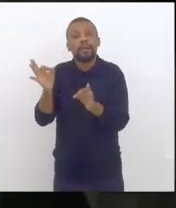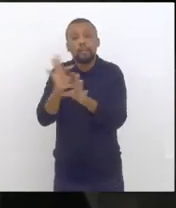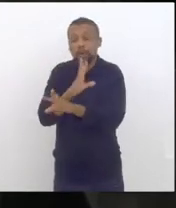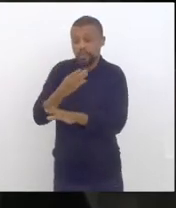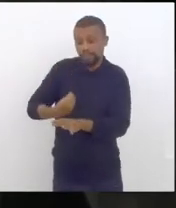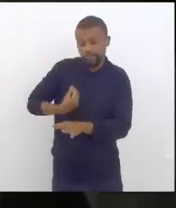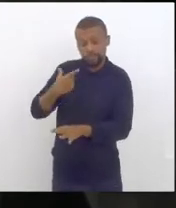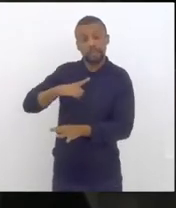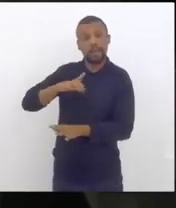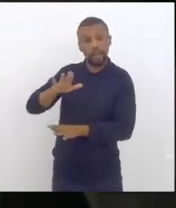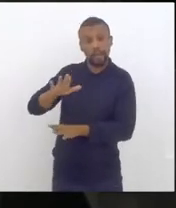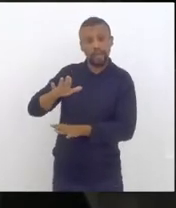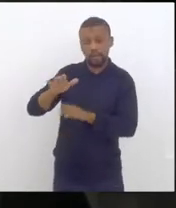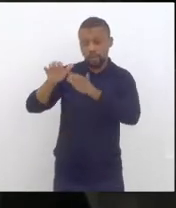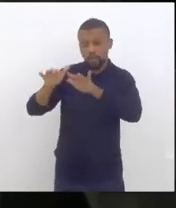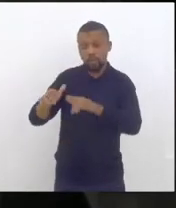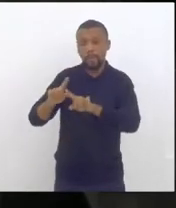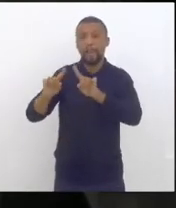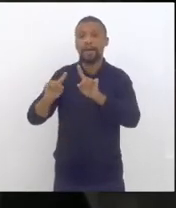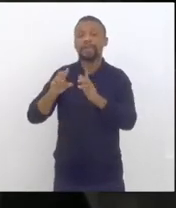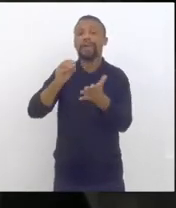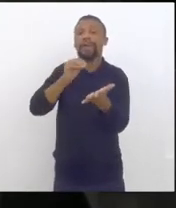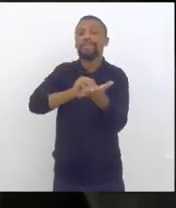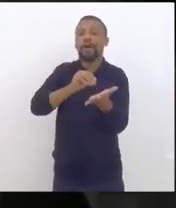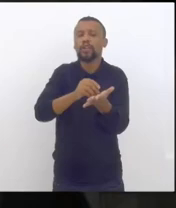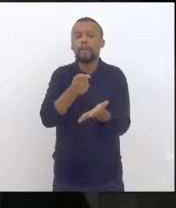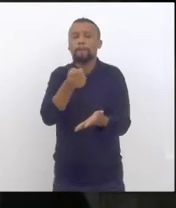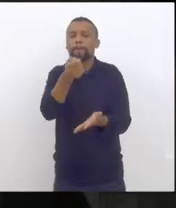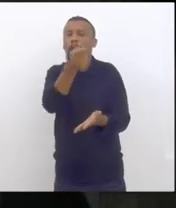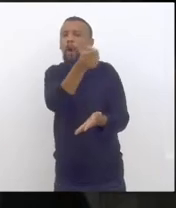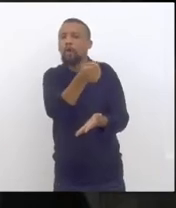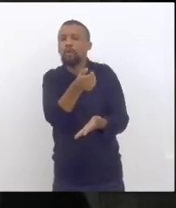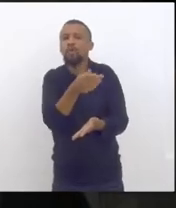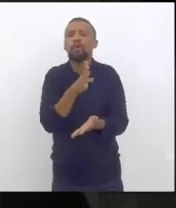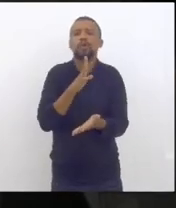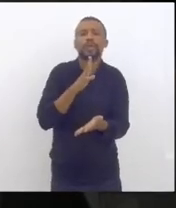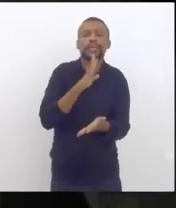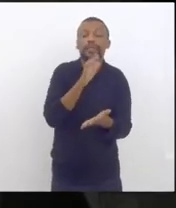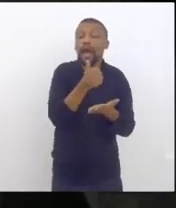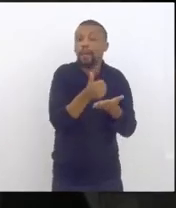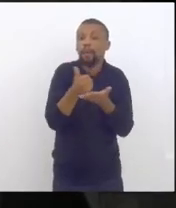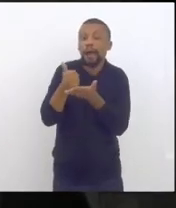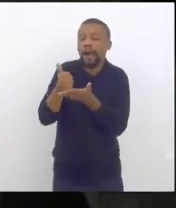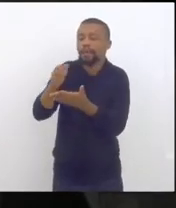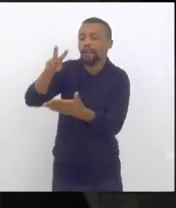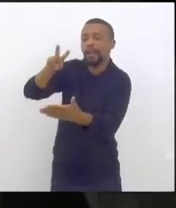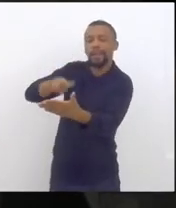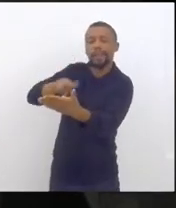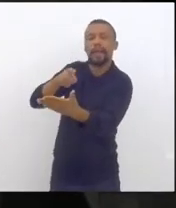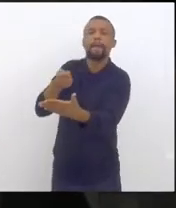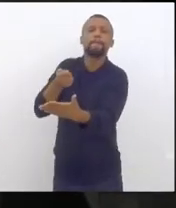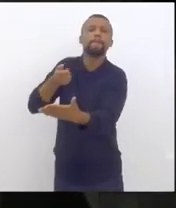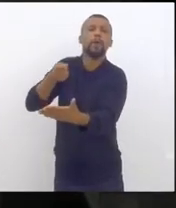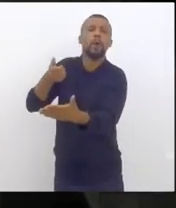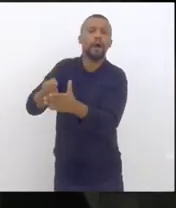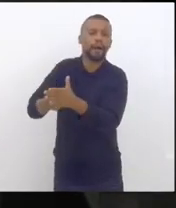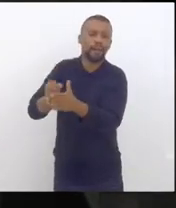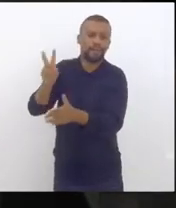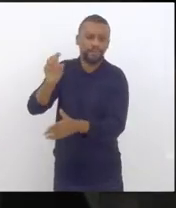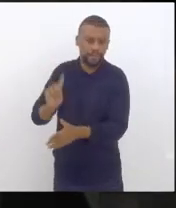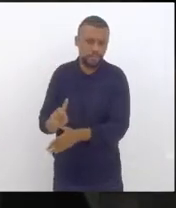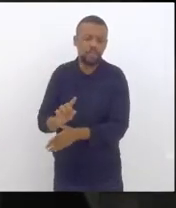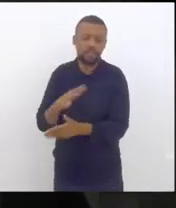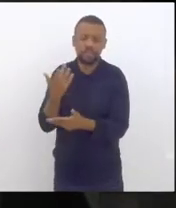que já é feita para ainda é pouco conhecida é pouco apoiada é pouco linda talvez é que